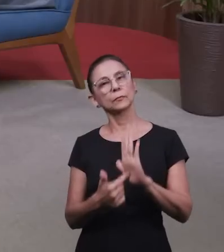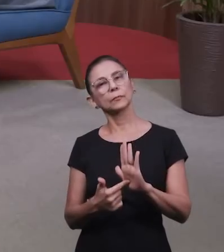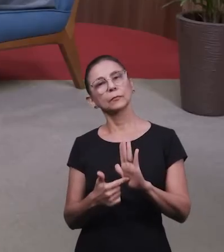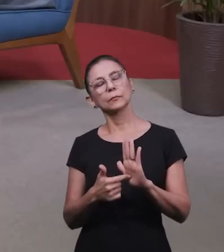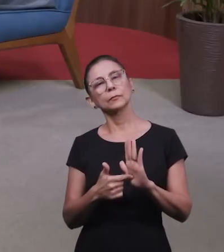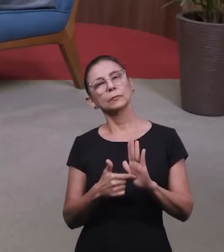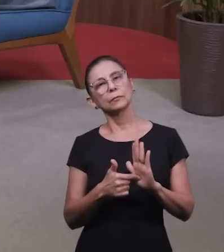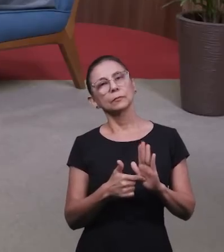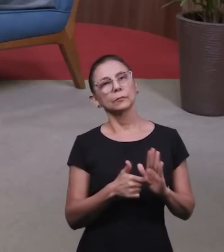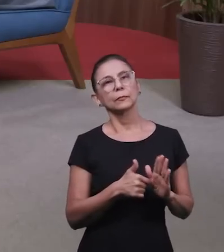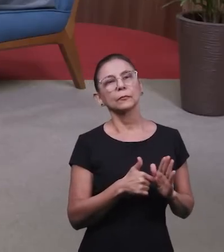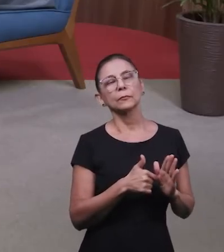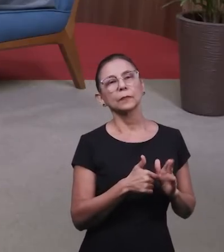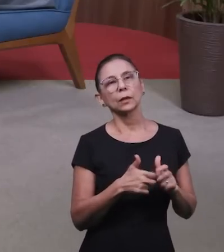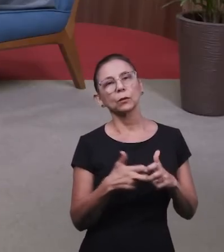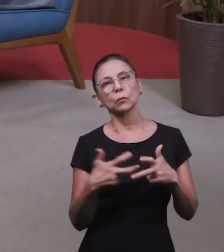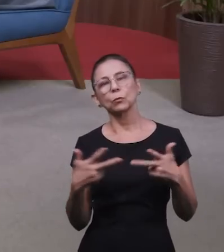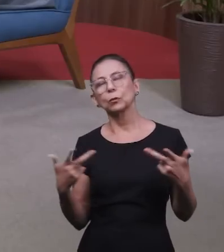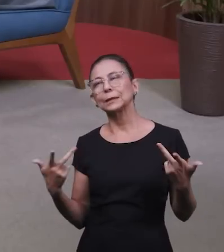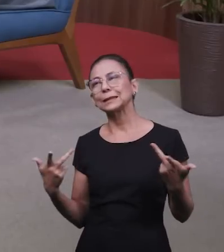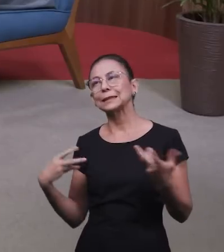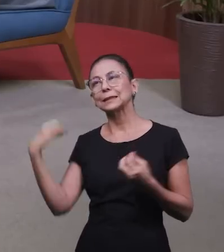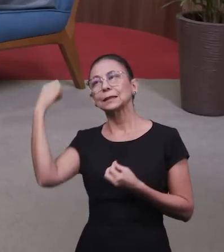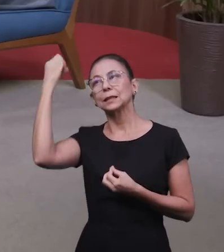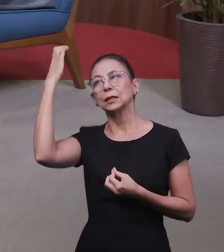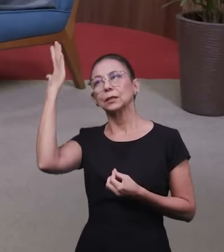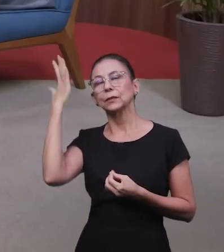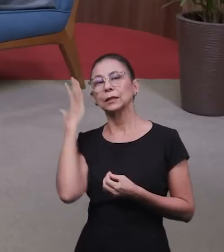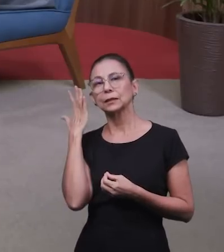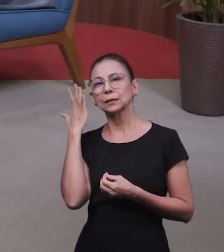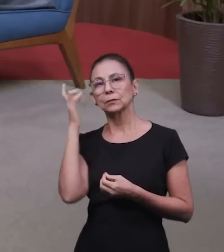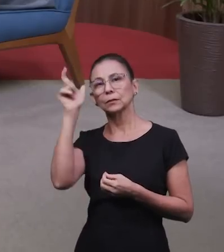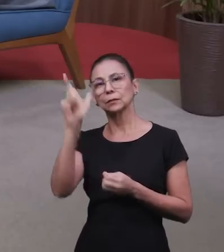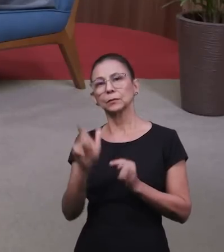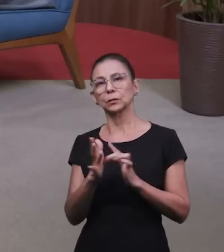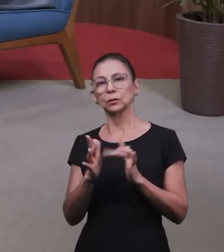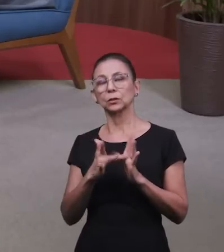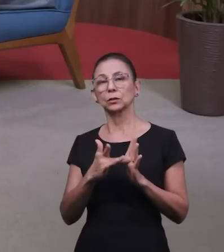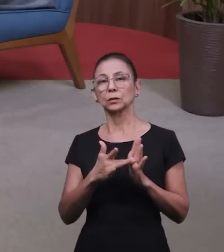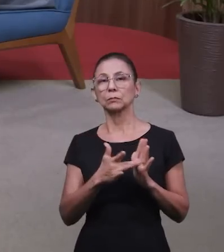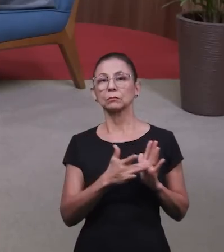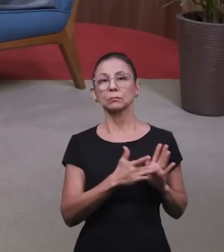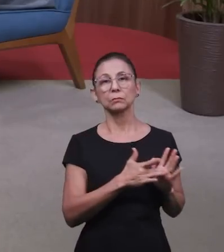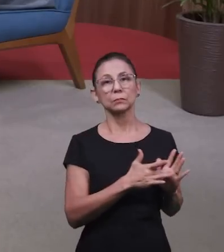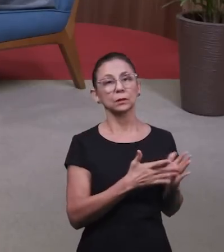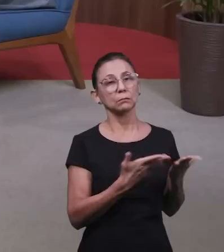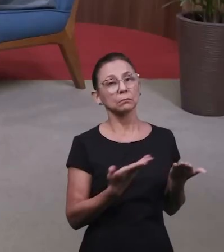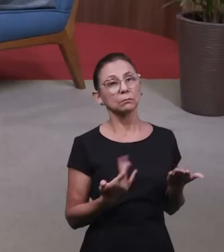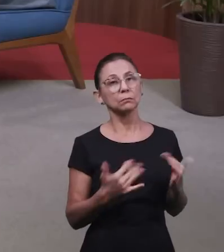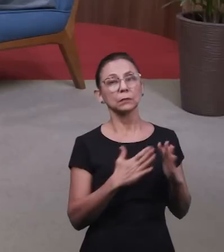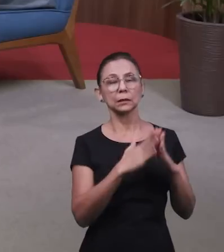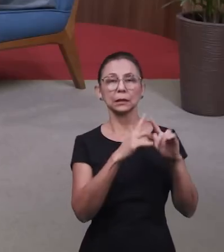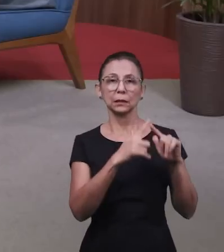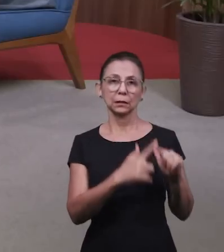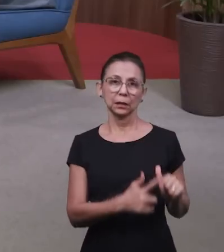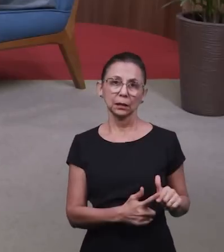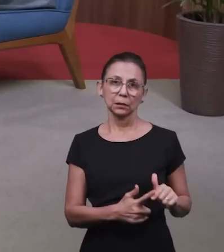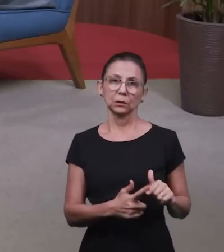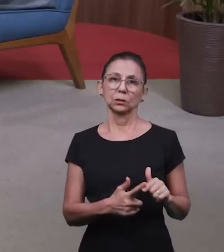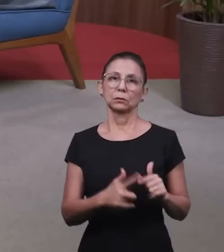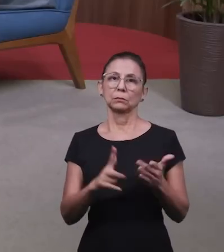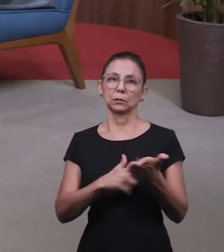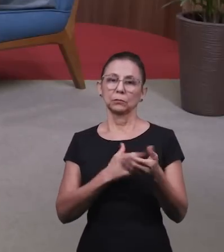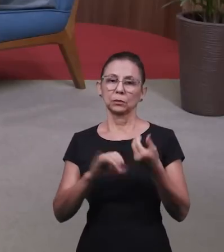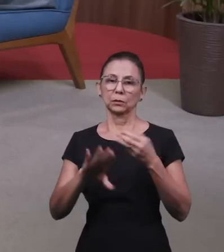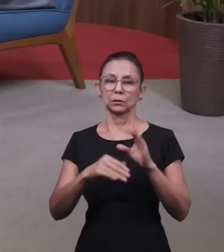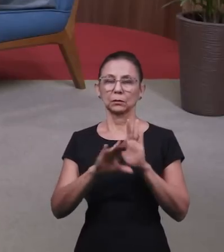fala, dentre outras coisas, da revelação do Senhor Jesus à sua igreja. Ele aborda, no livro de Cantares, nós estamos falando